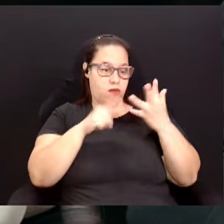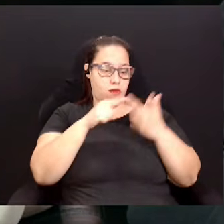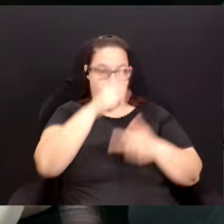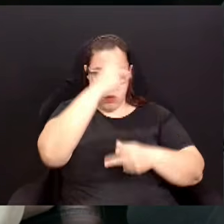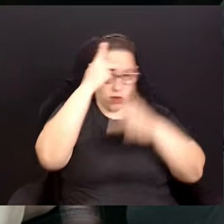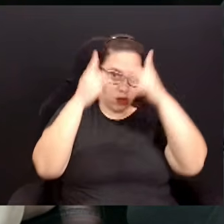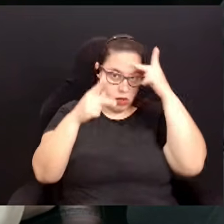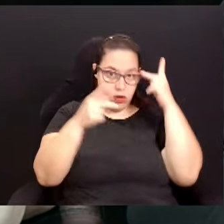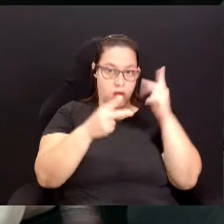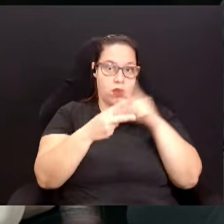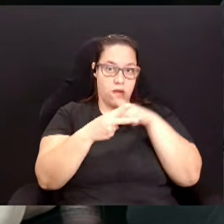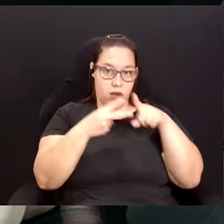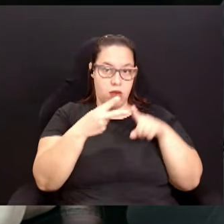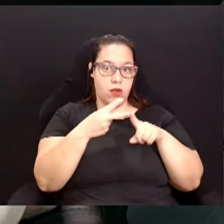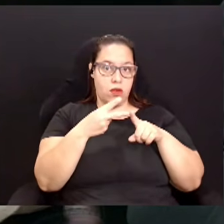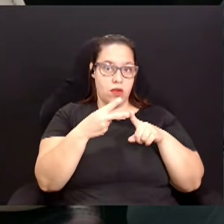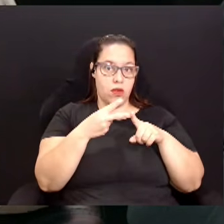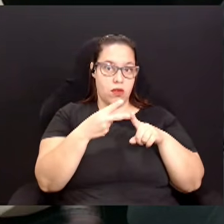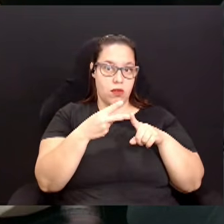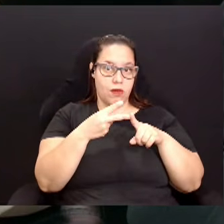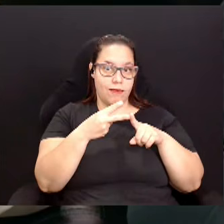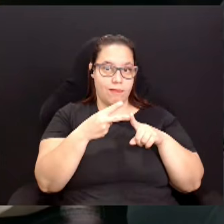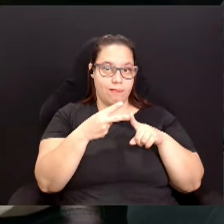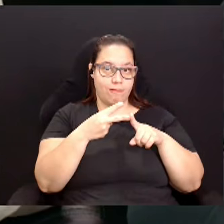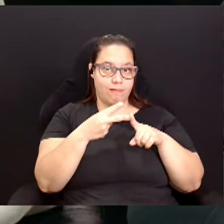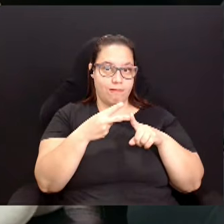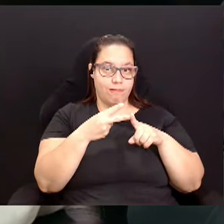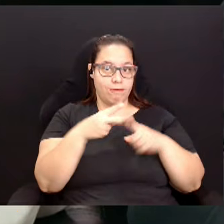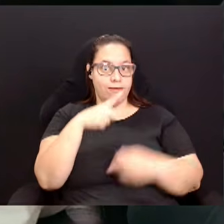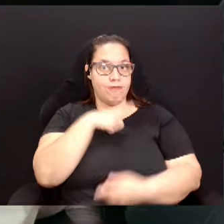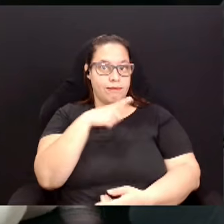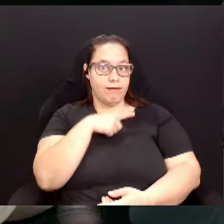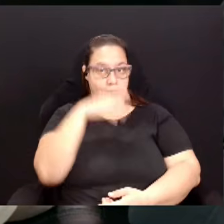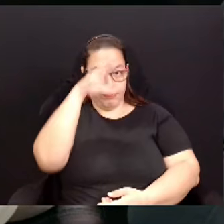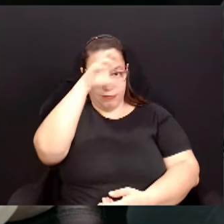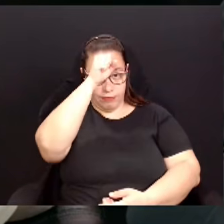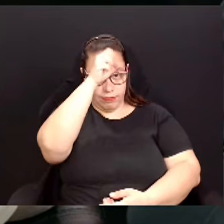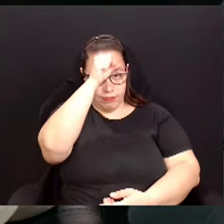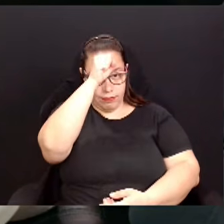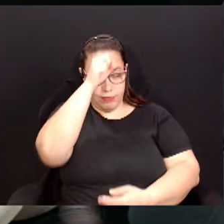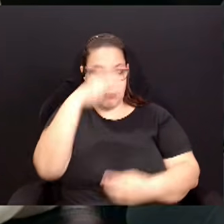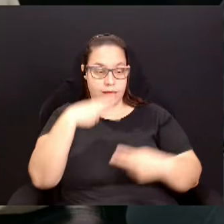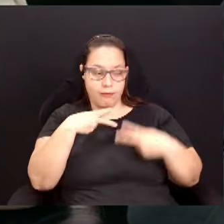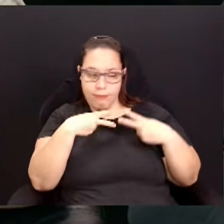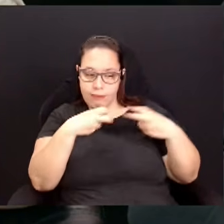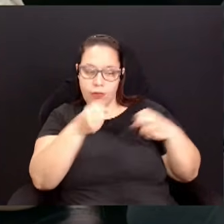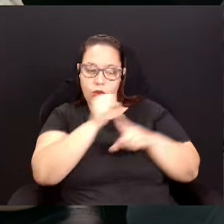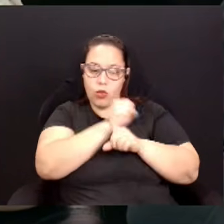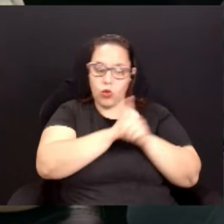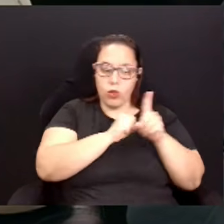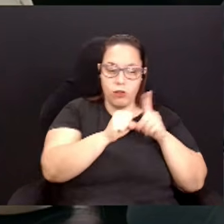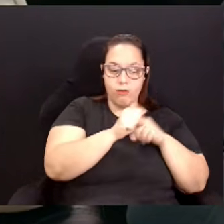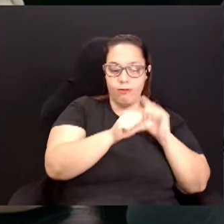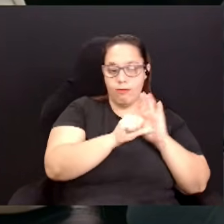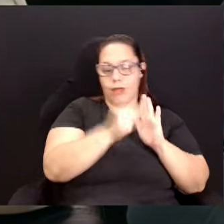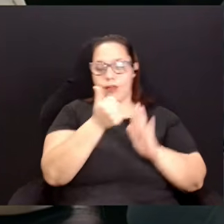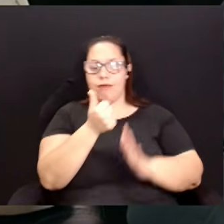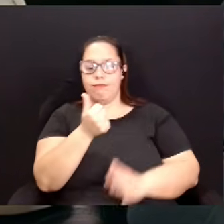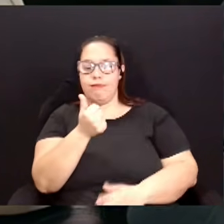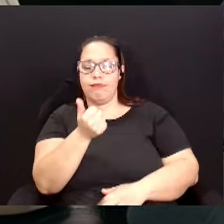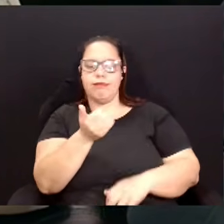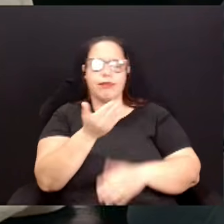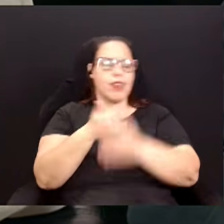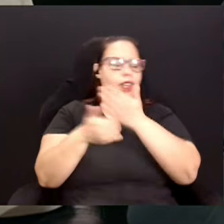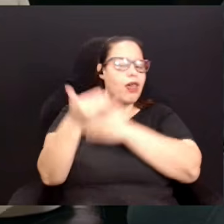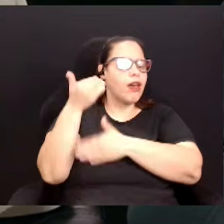né? Então, é assim, eu tenho que ter aprendido uma percepção social, primeiro. Então, antes, eu tenho que ter